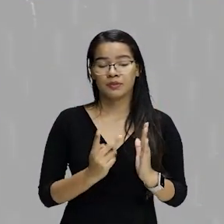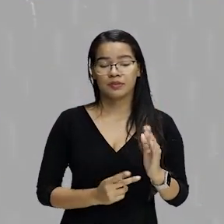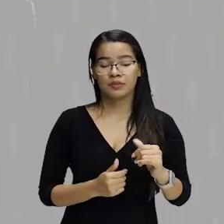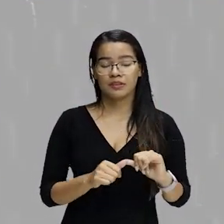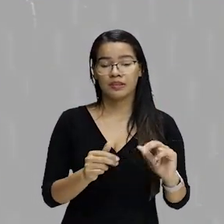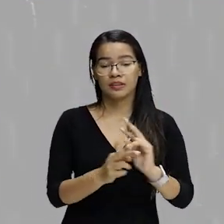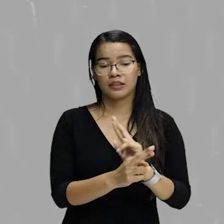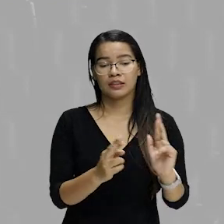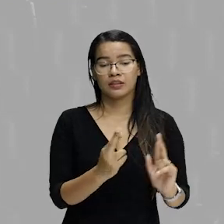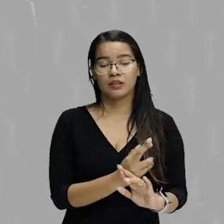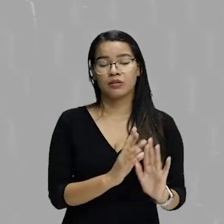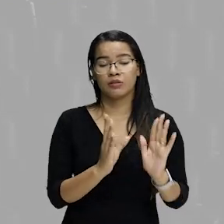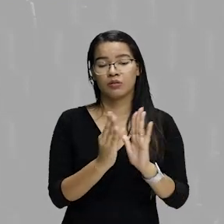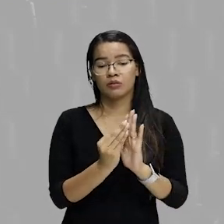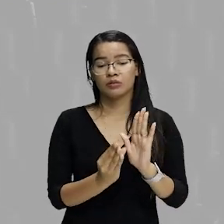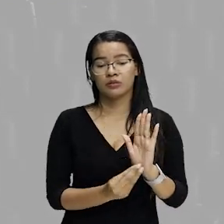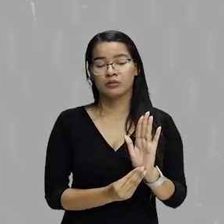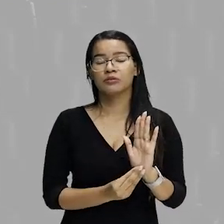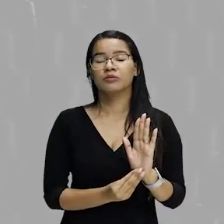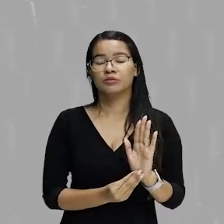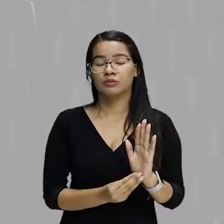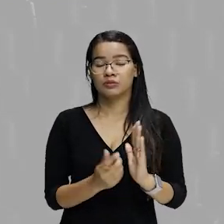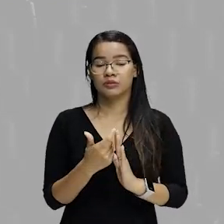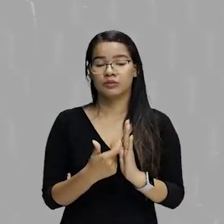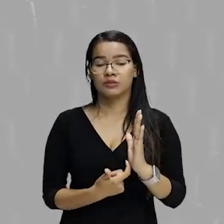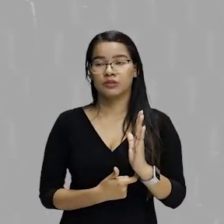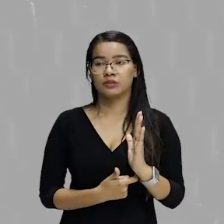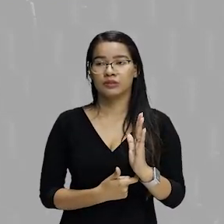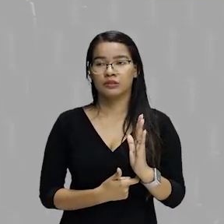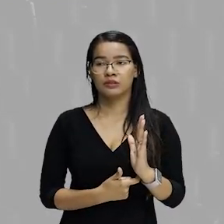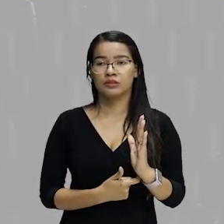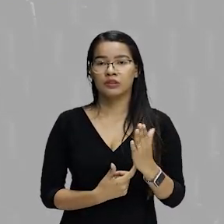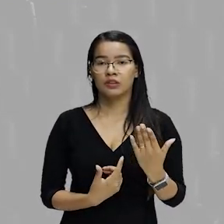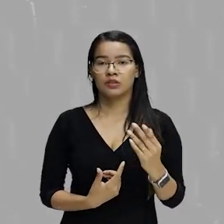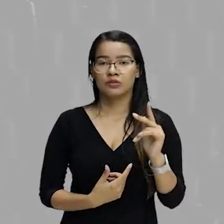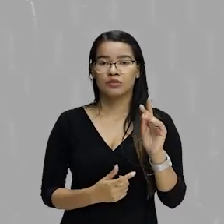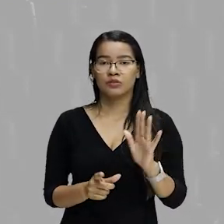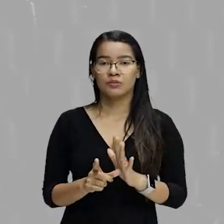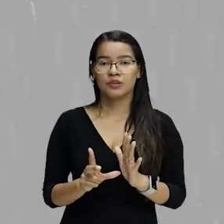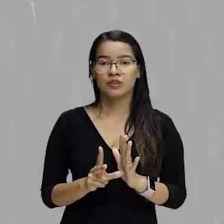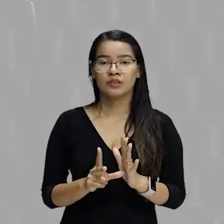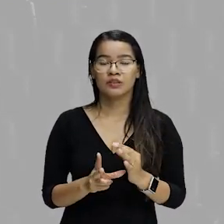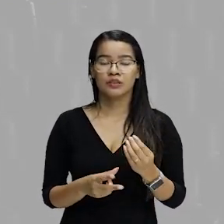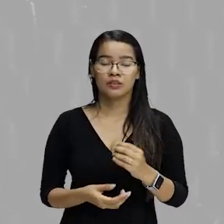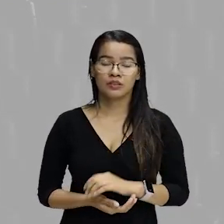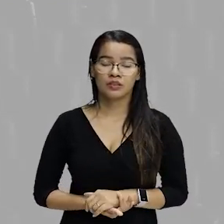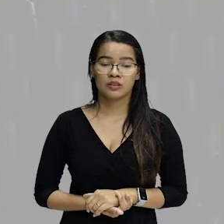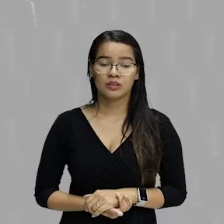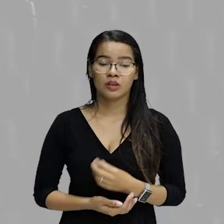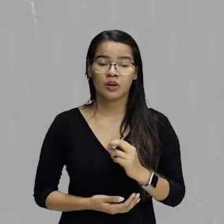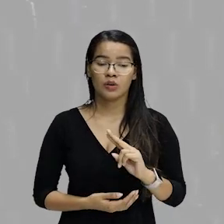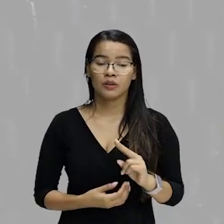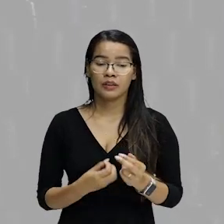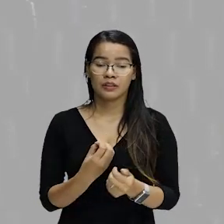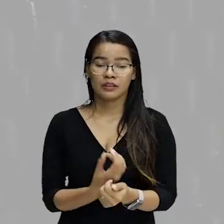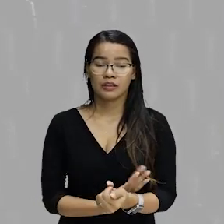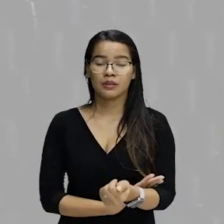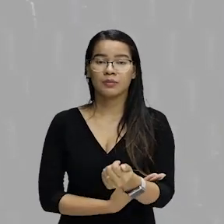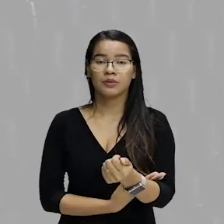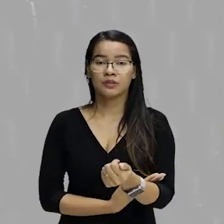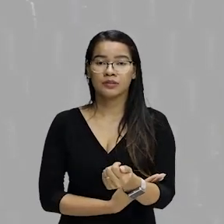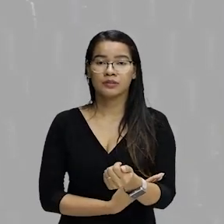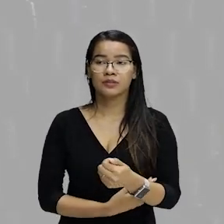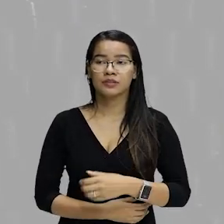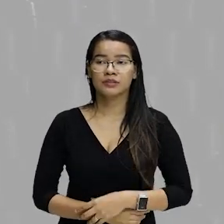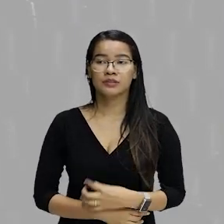relacionada ao conteúdo do texto, a questão da subjetividade, a questão da emoção, tá?